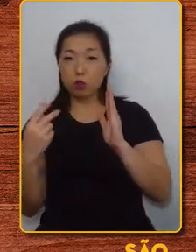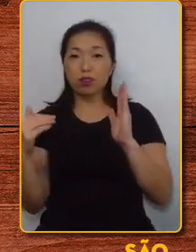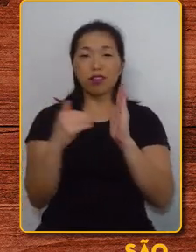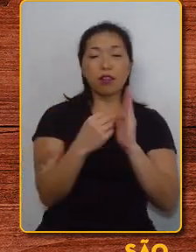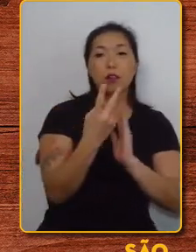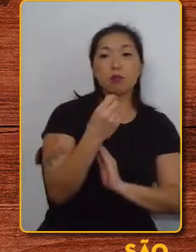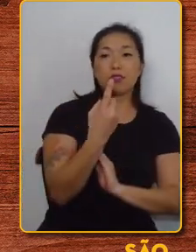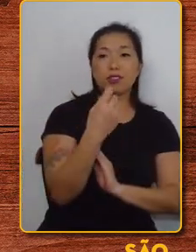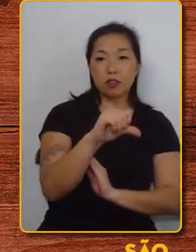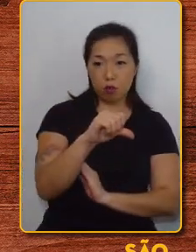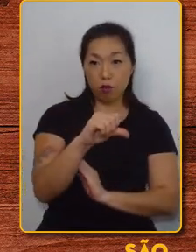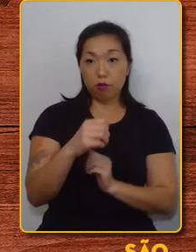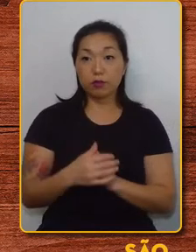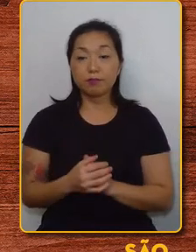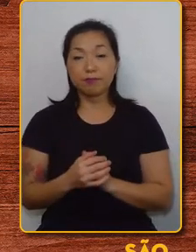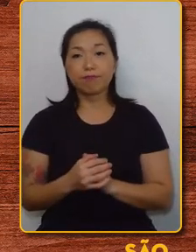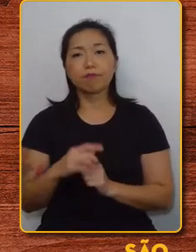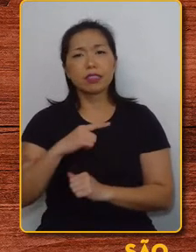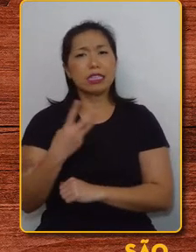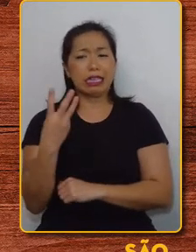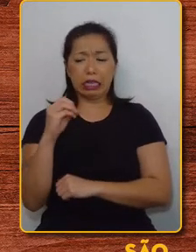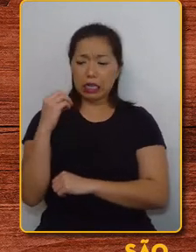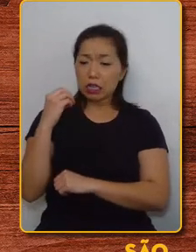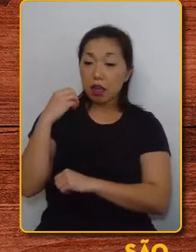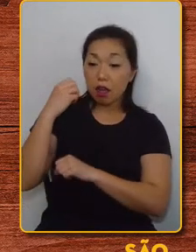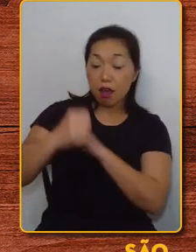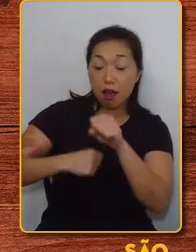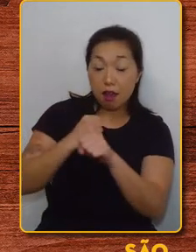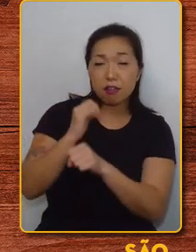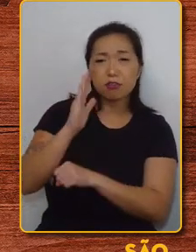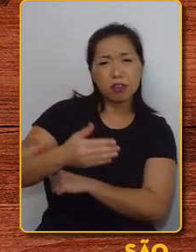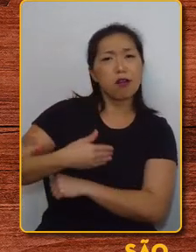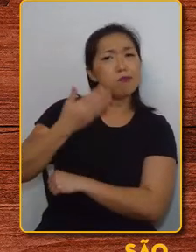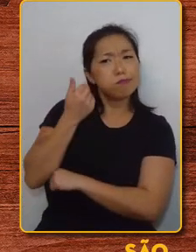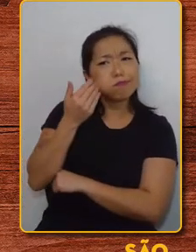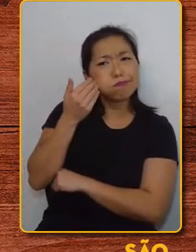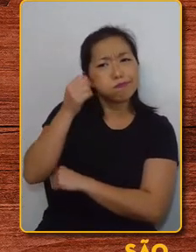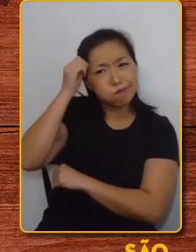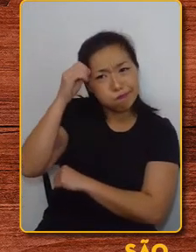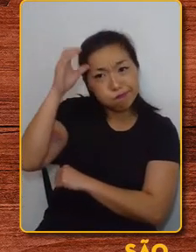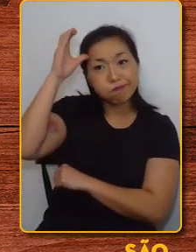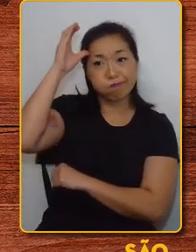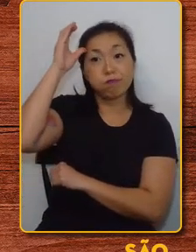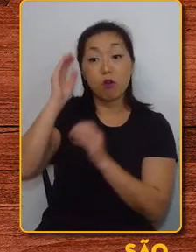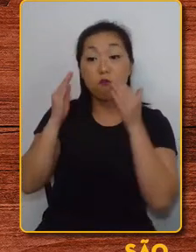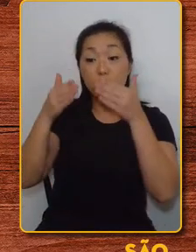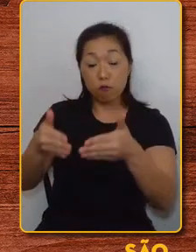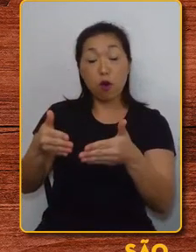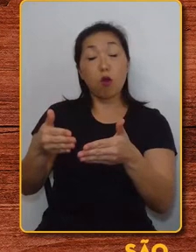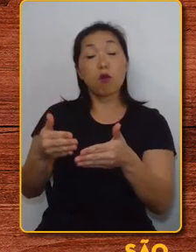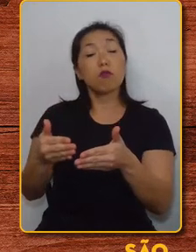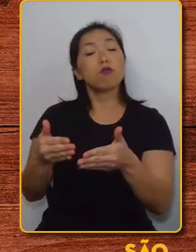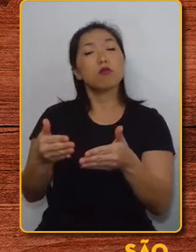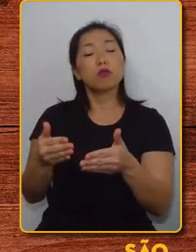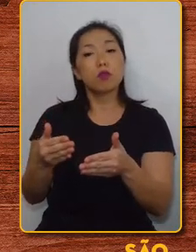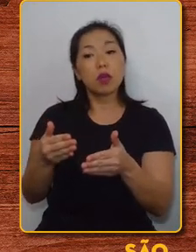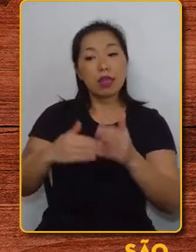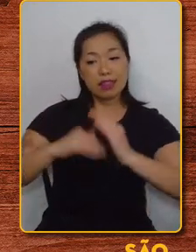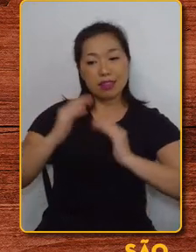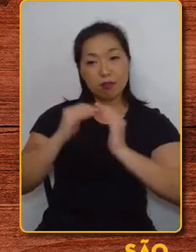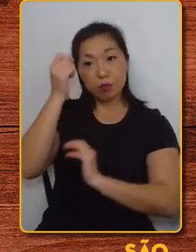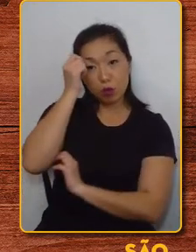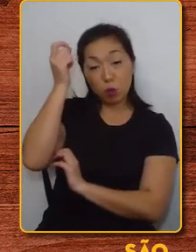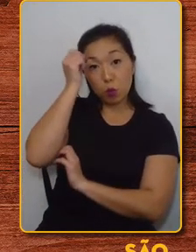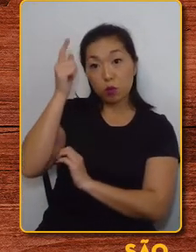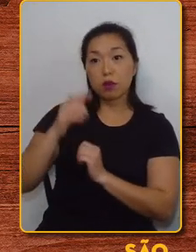anos de conhecimento relacionado à segurança alimentar e nutricional e ao desenvolvimento rural. Coordenou a formulação e a implementação